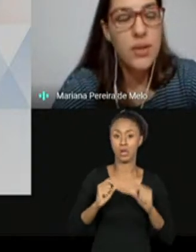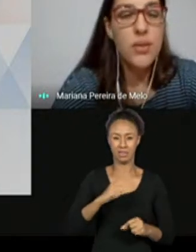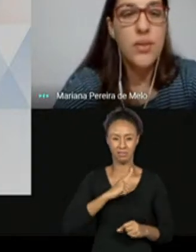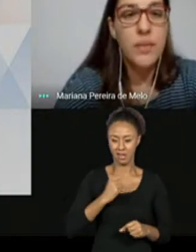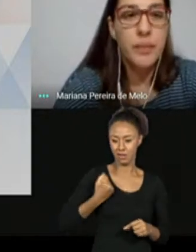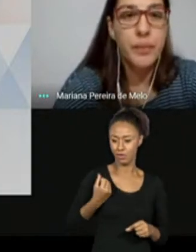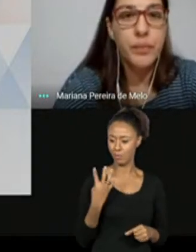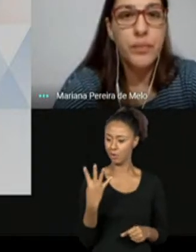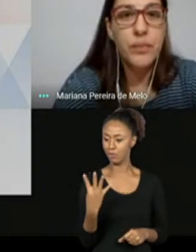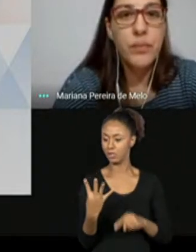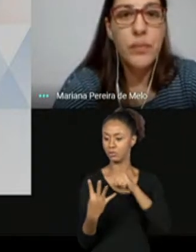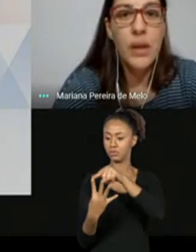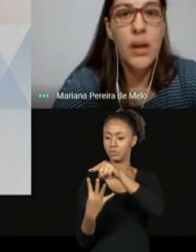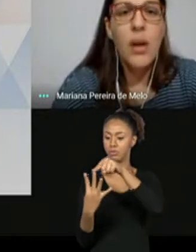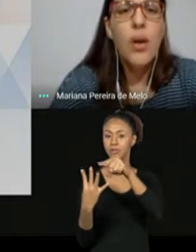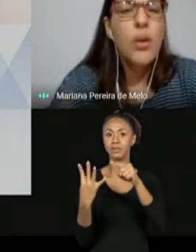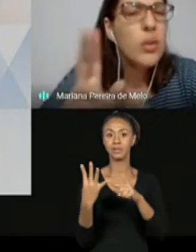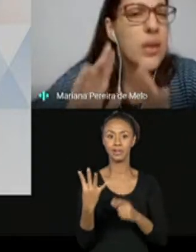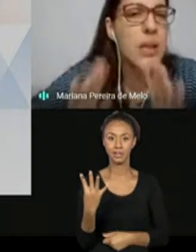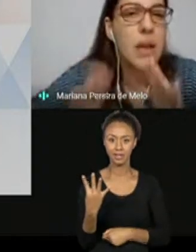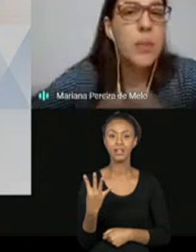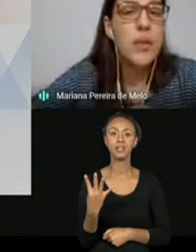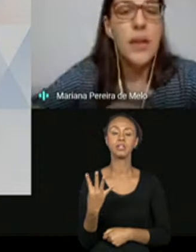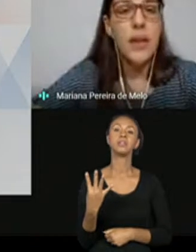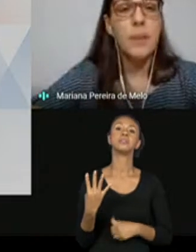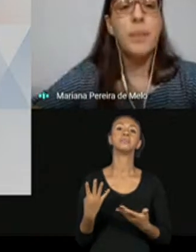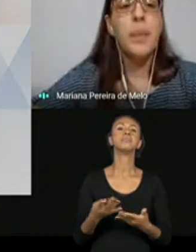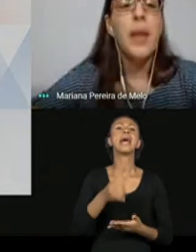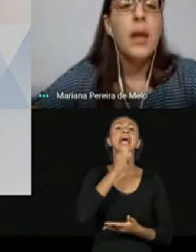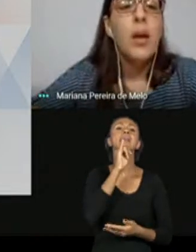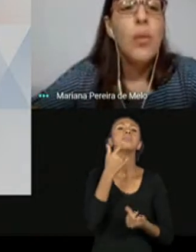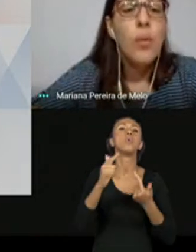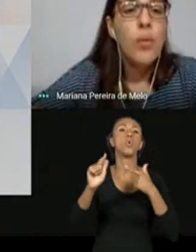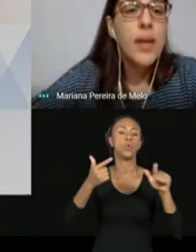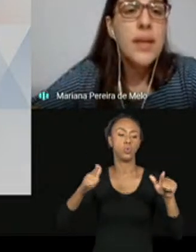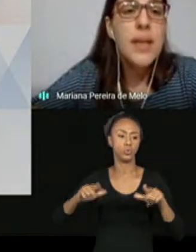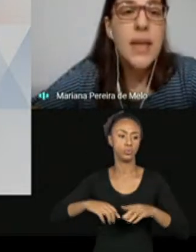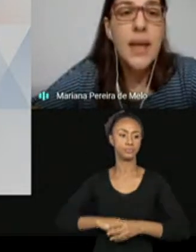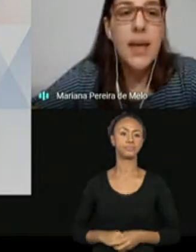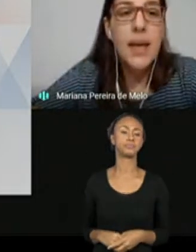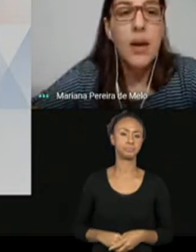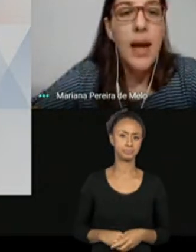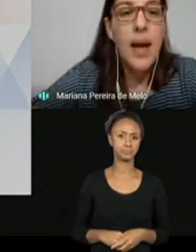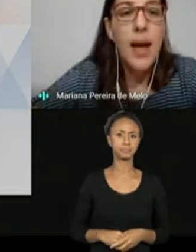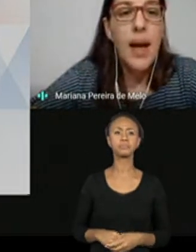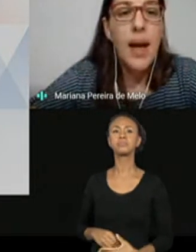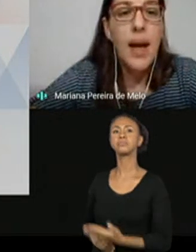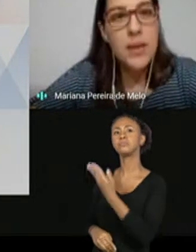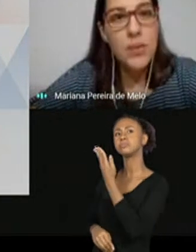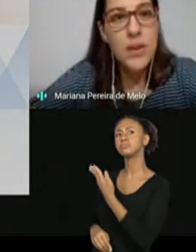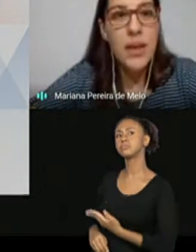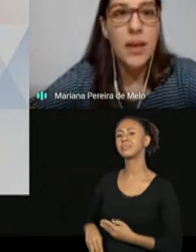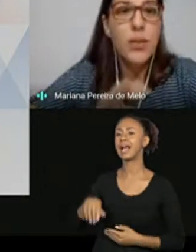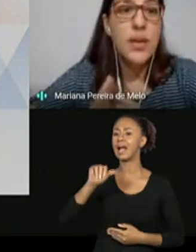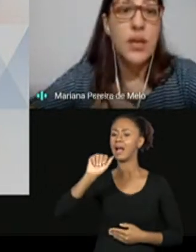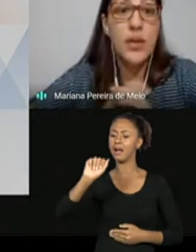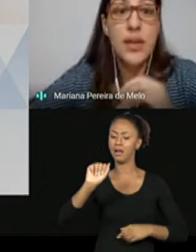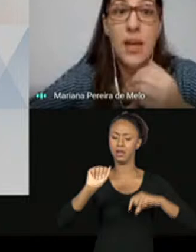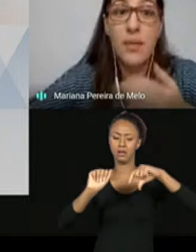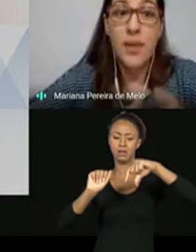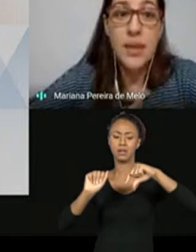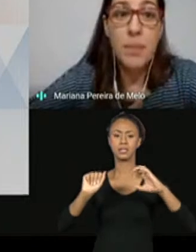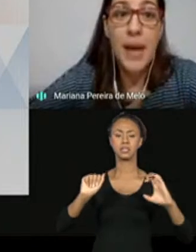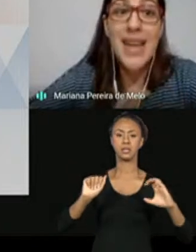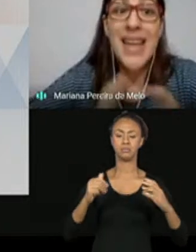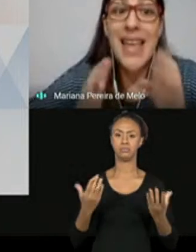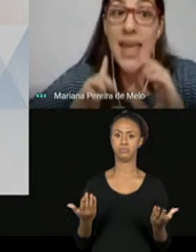4 sextos. Outros exemplos aqui. O que seria A intersecção C, ou seja,